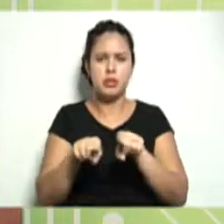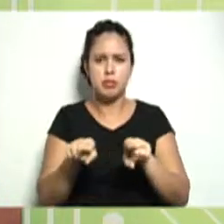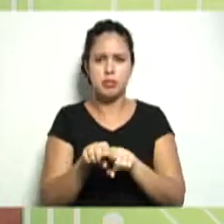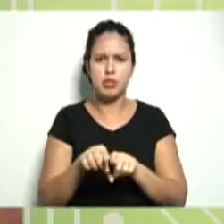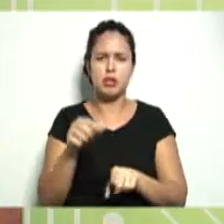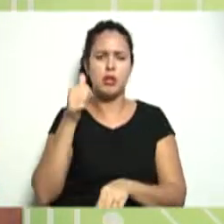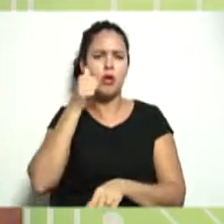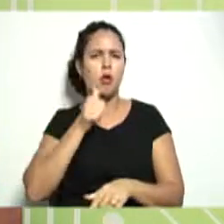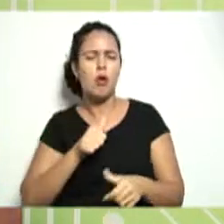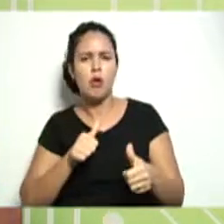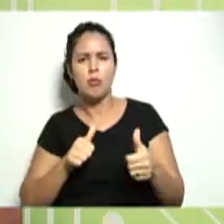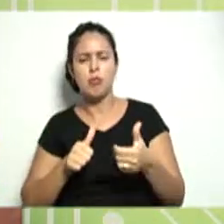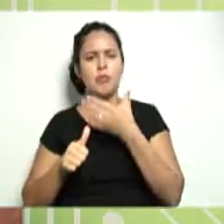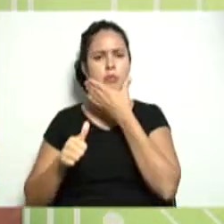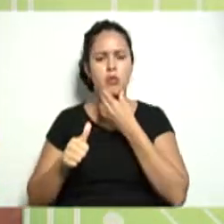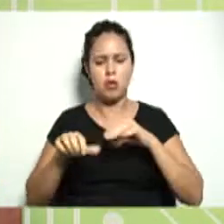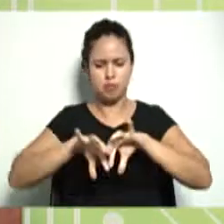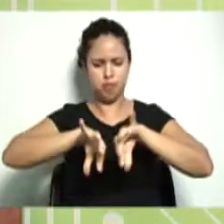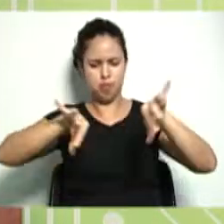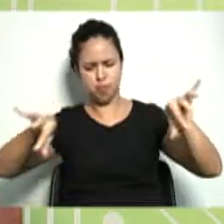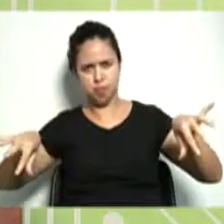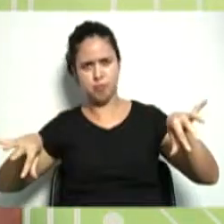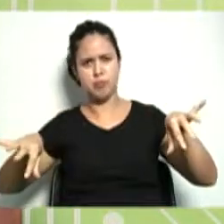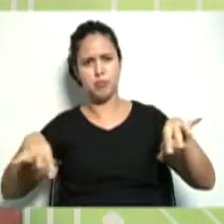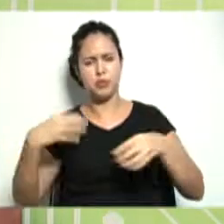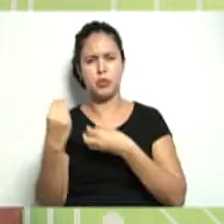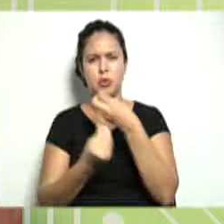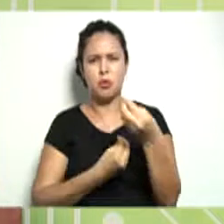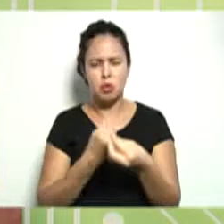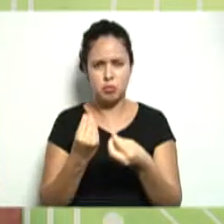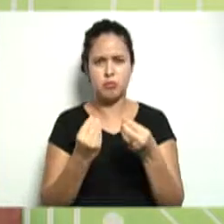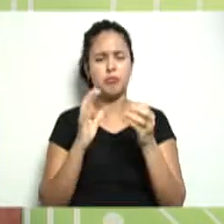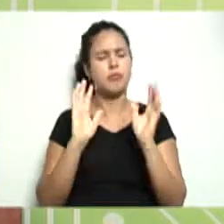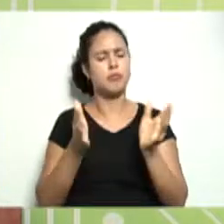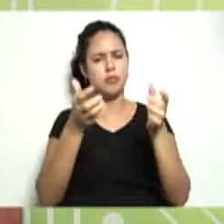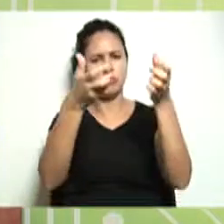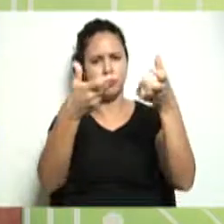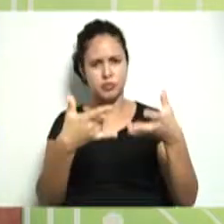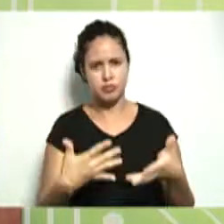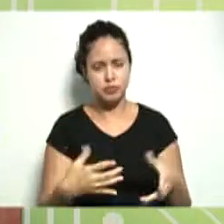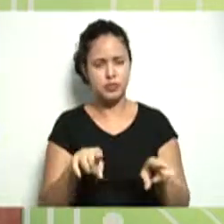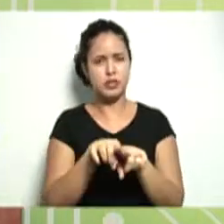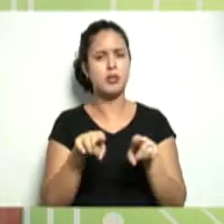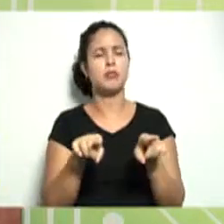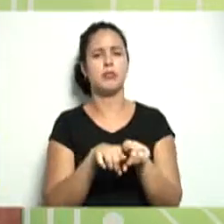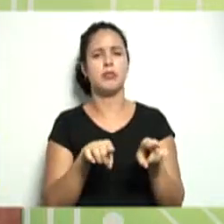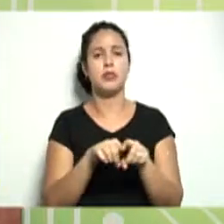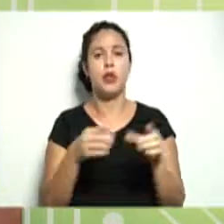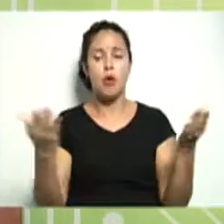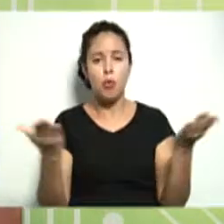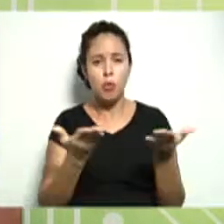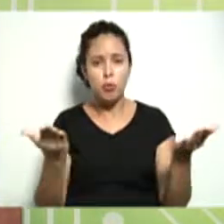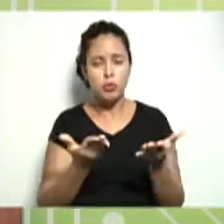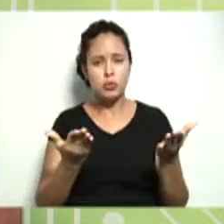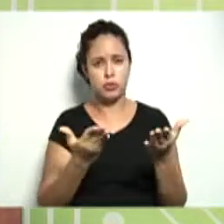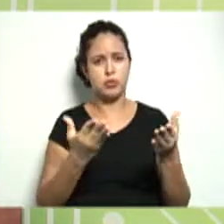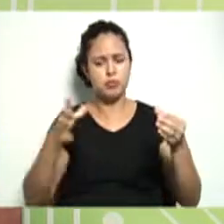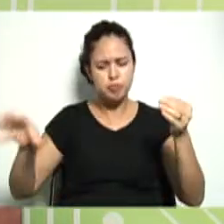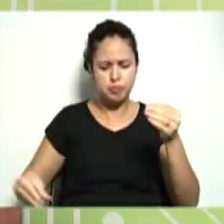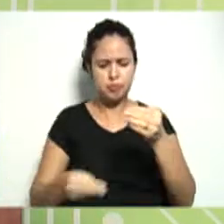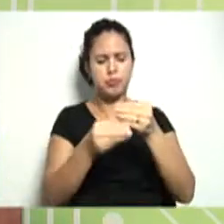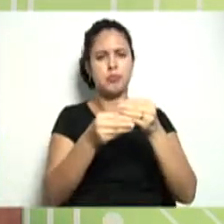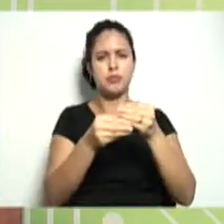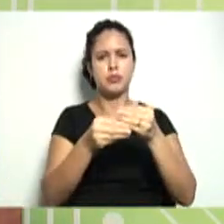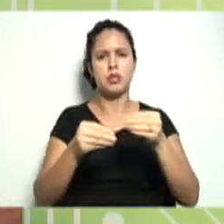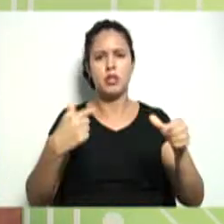Então, hoje nós vamos falar, pelo que o professor Eliene já indicou para vocês, nós vamos falar um pouquinho da